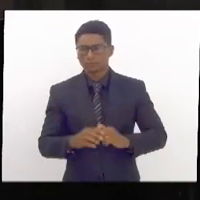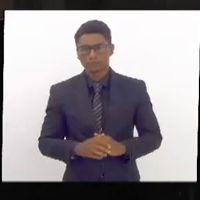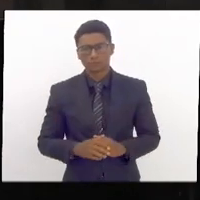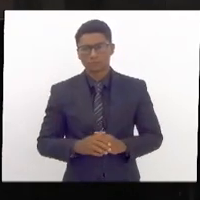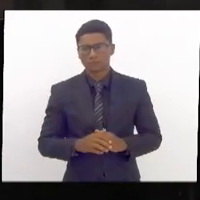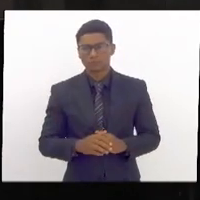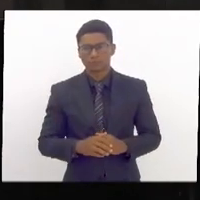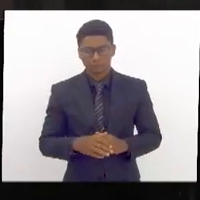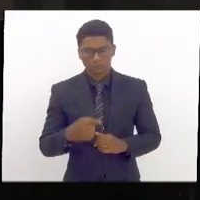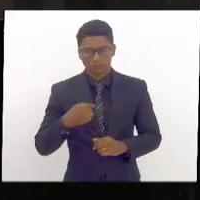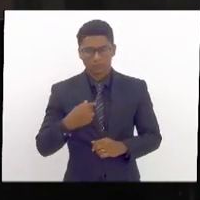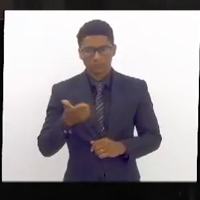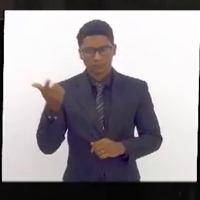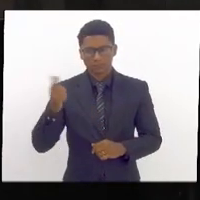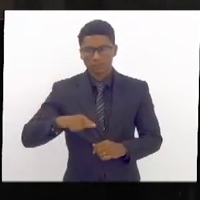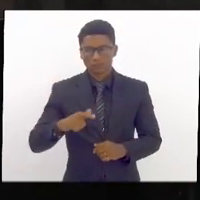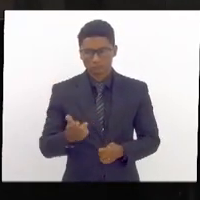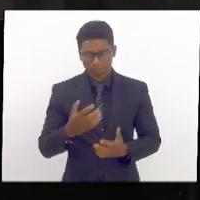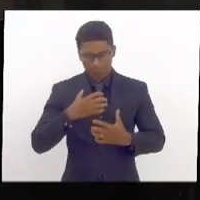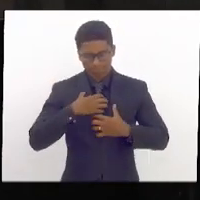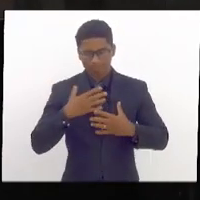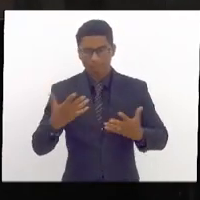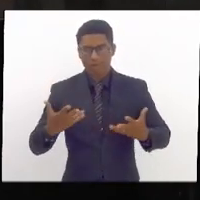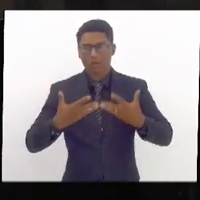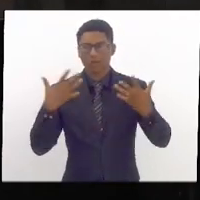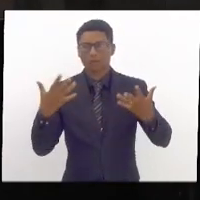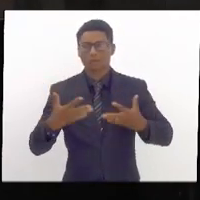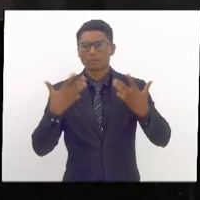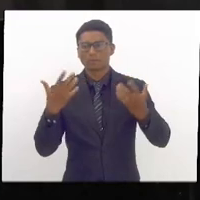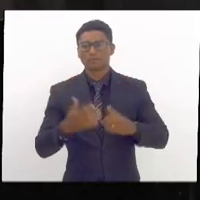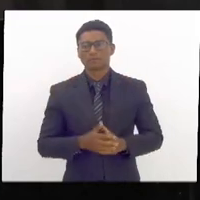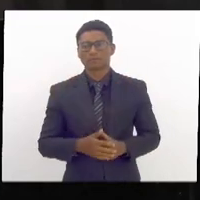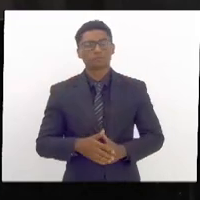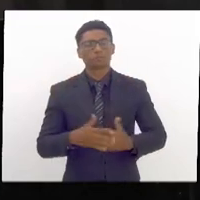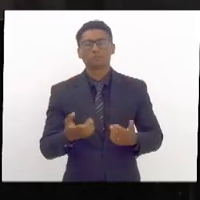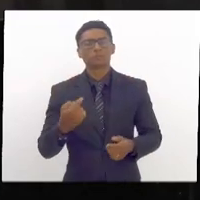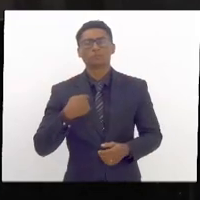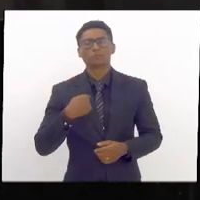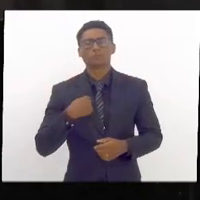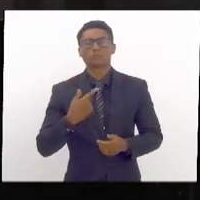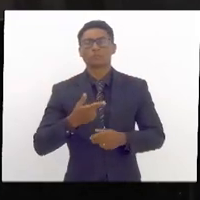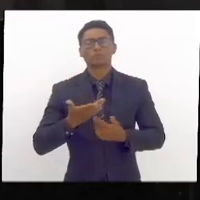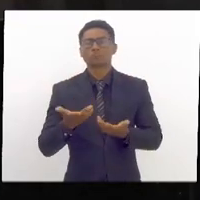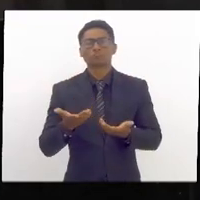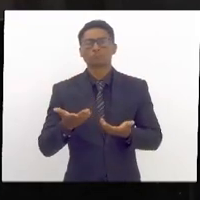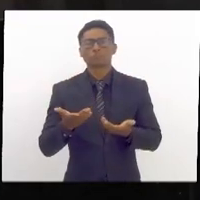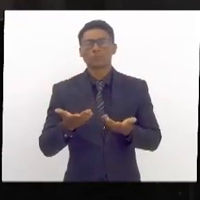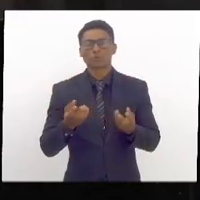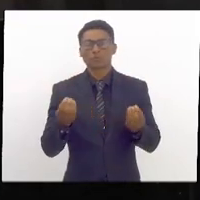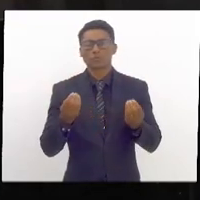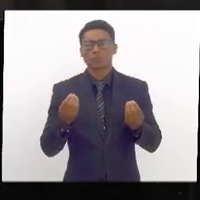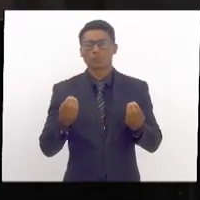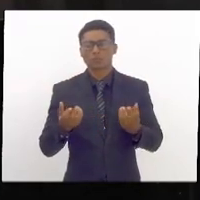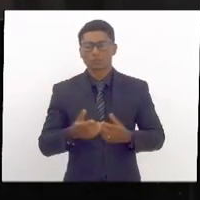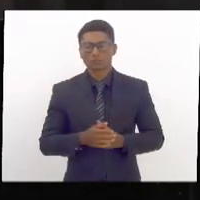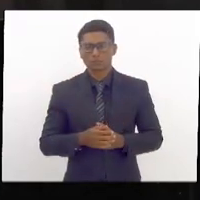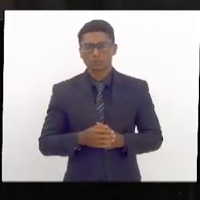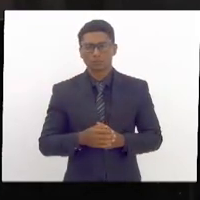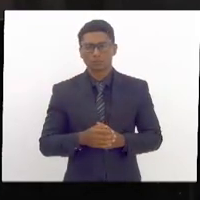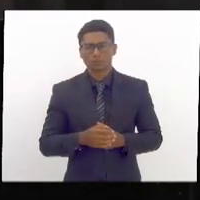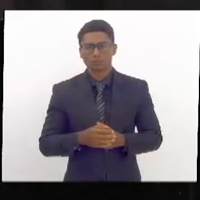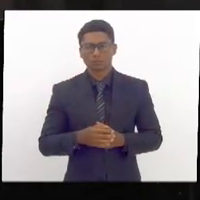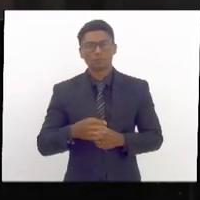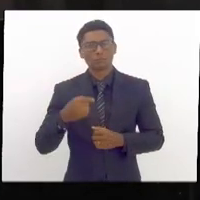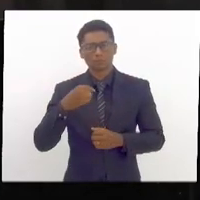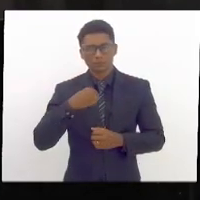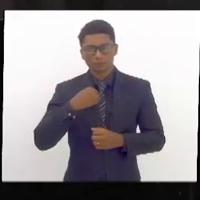um revigoramento da minha parte. E aí o que eu fiz? Eu instalei